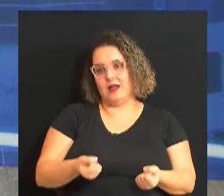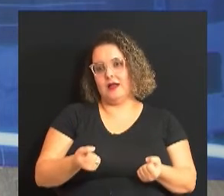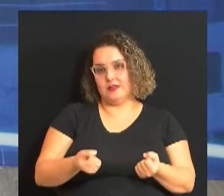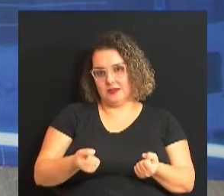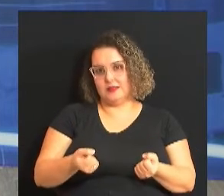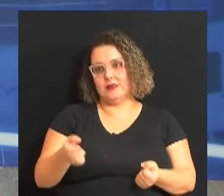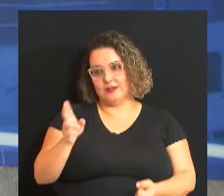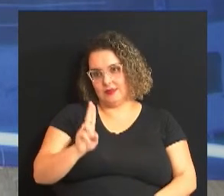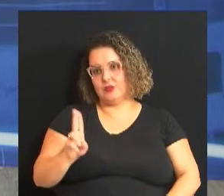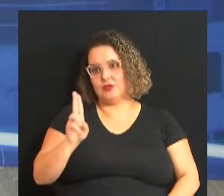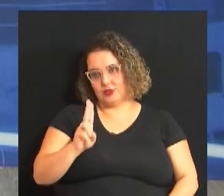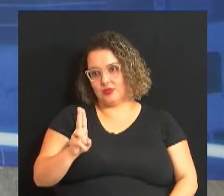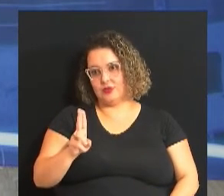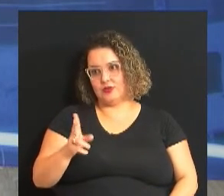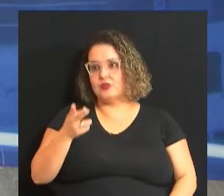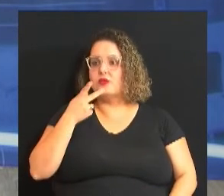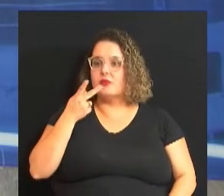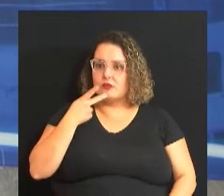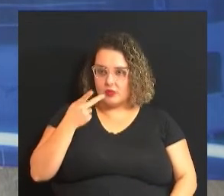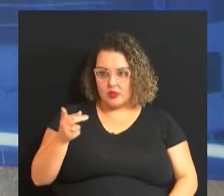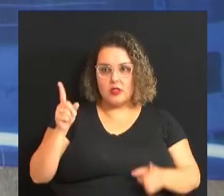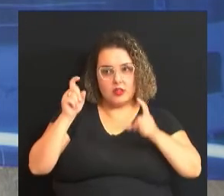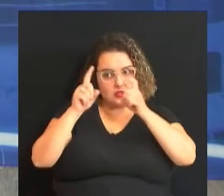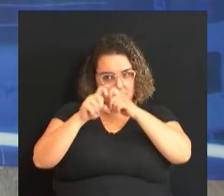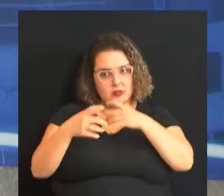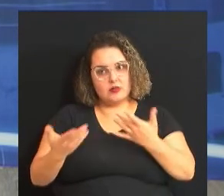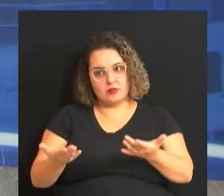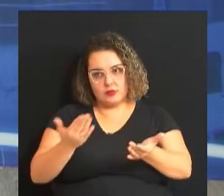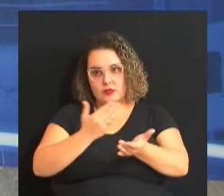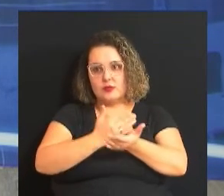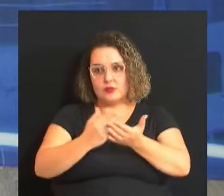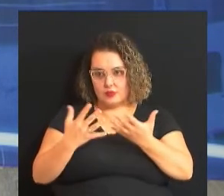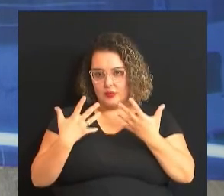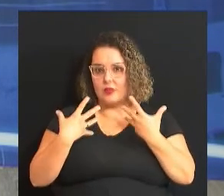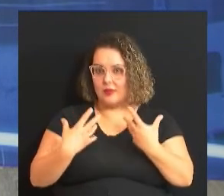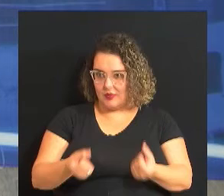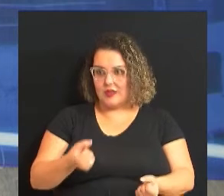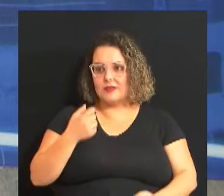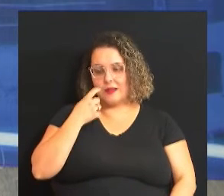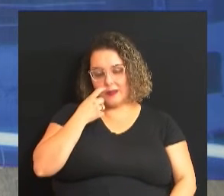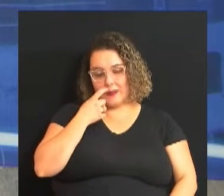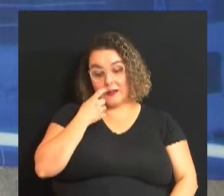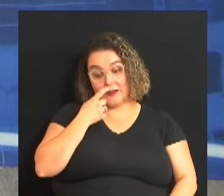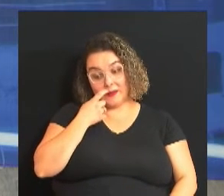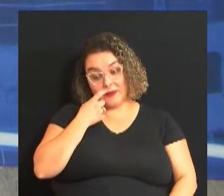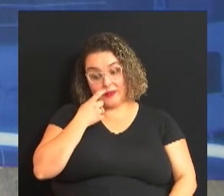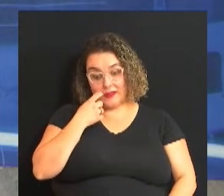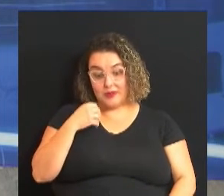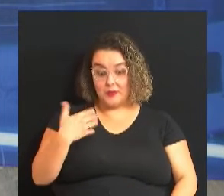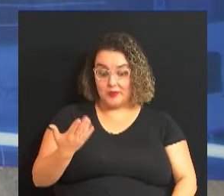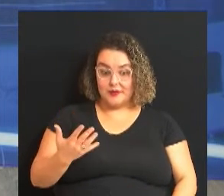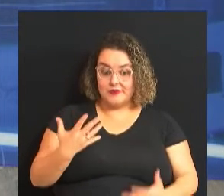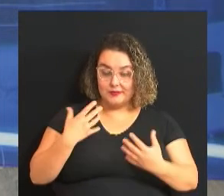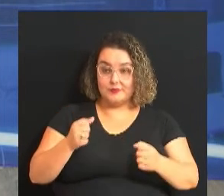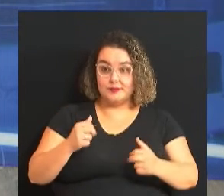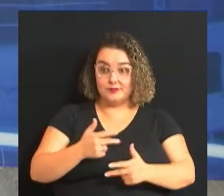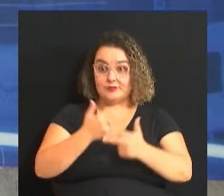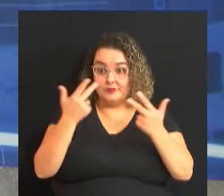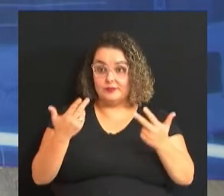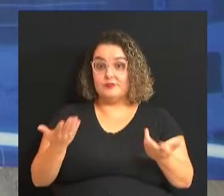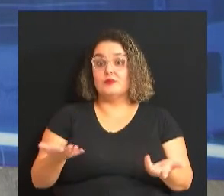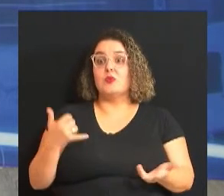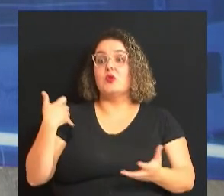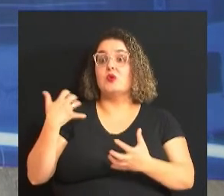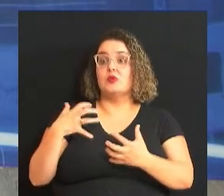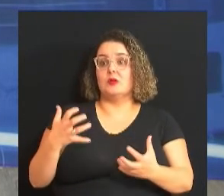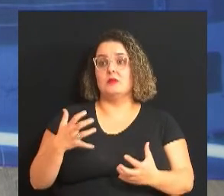uso? O senhor falou que é bem complicado, né? No início, a aceitação, né, da pessoa quando recebe a notícia. Ela está perguntando aqui do idoso, mas eu